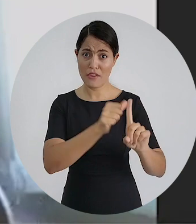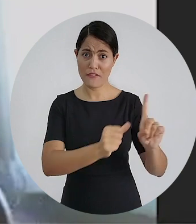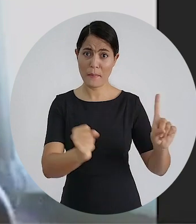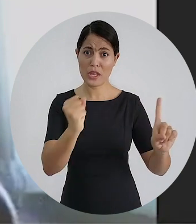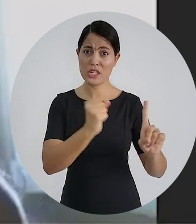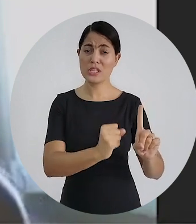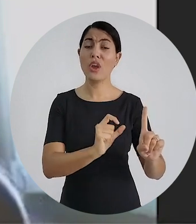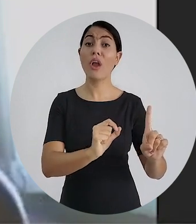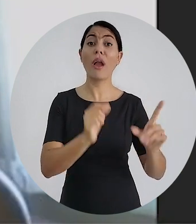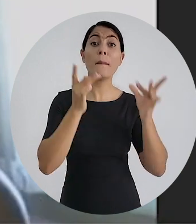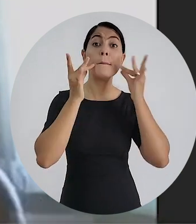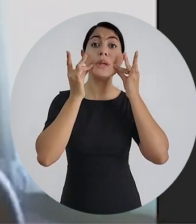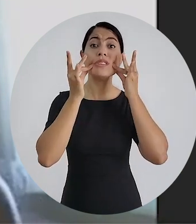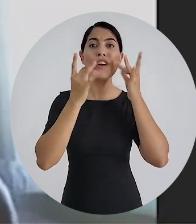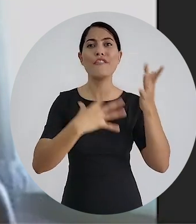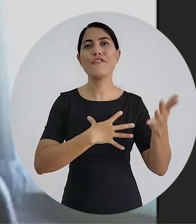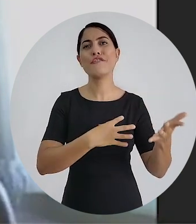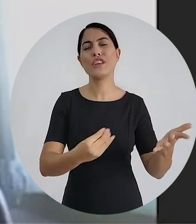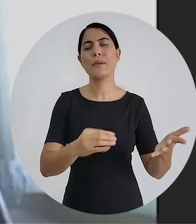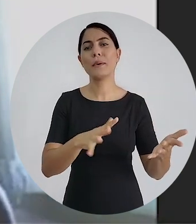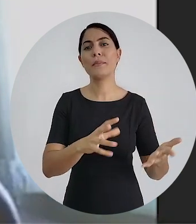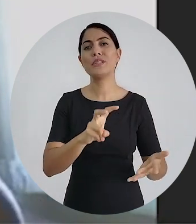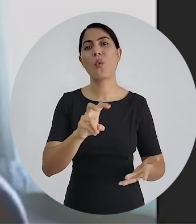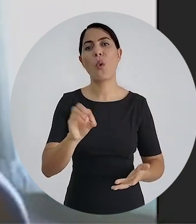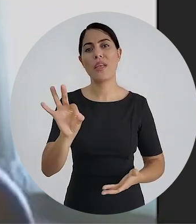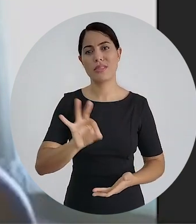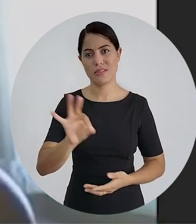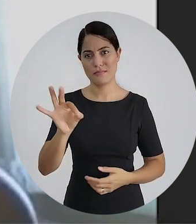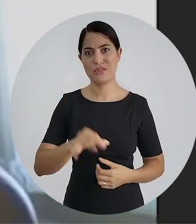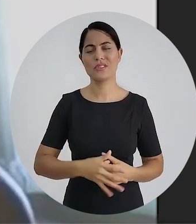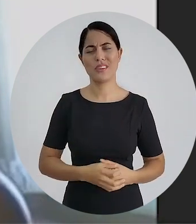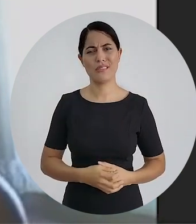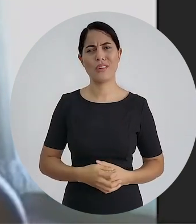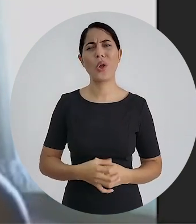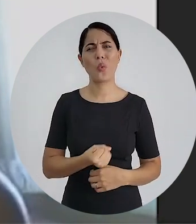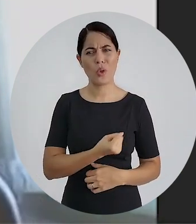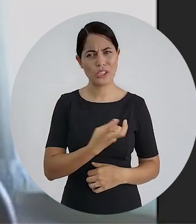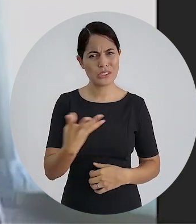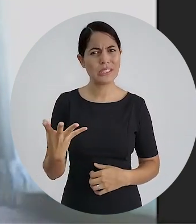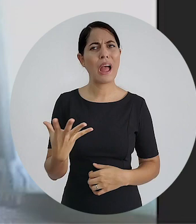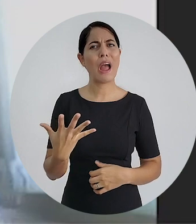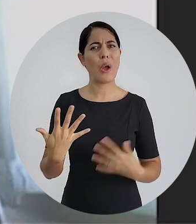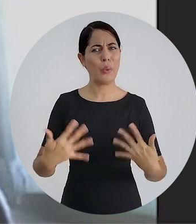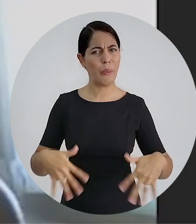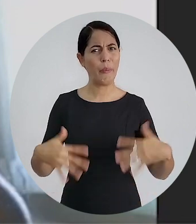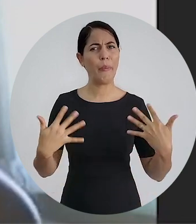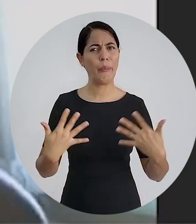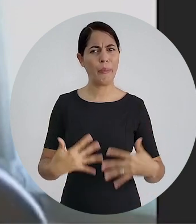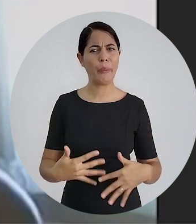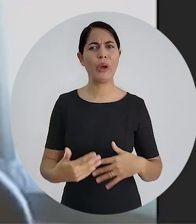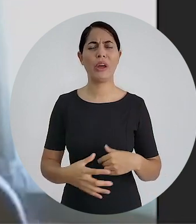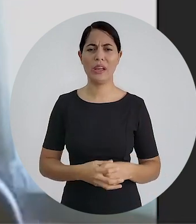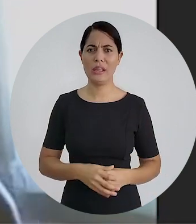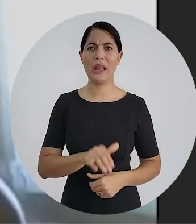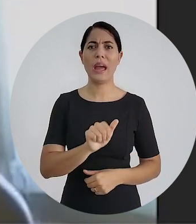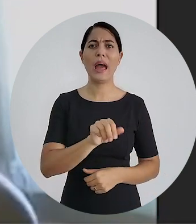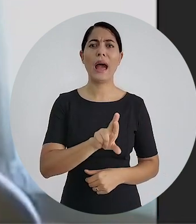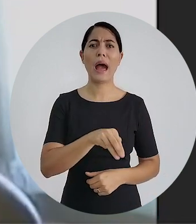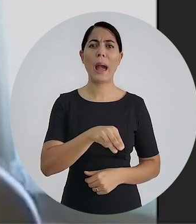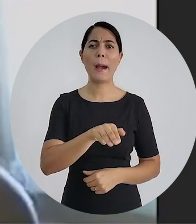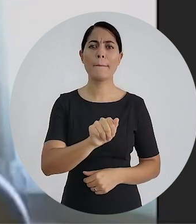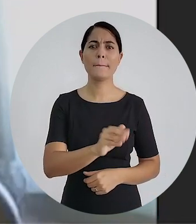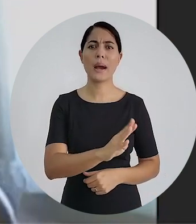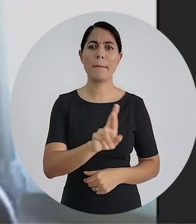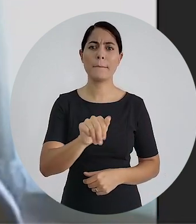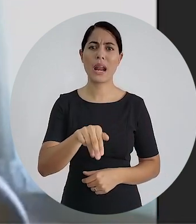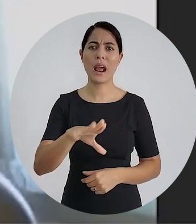na frente dos filhos, quase 50%, um percentual muito alto, arma branca, um percentual muito alto